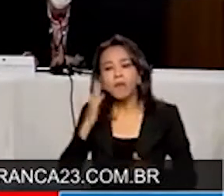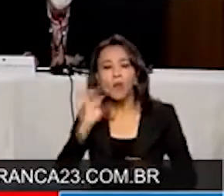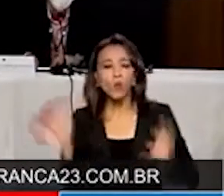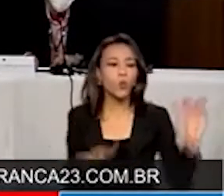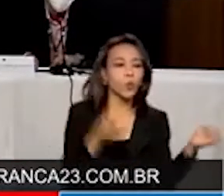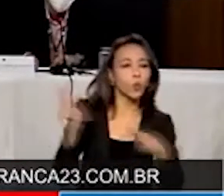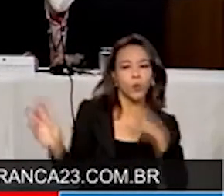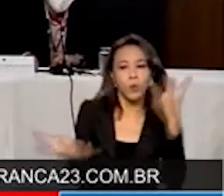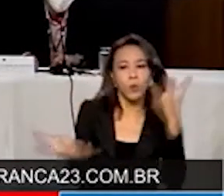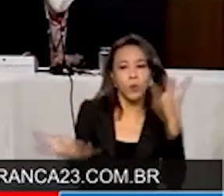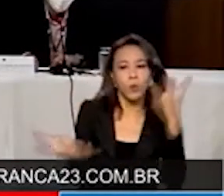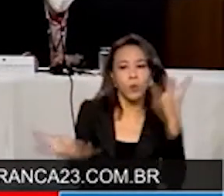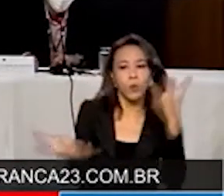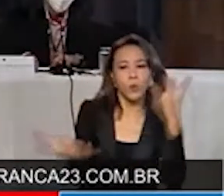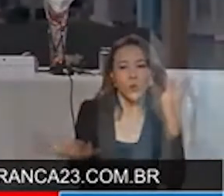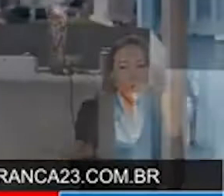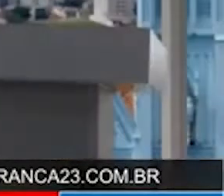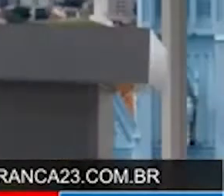esses dados, esses números.